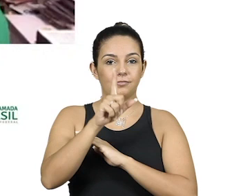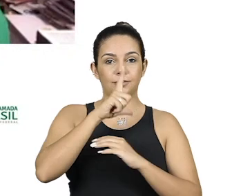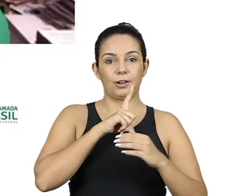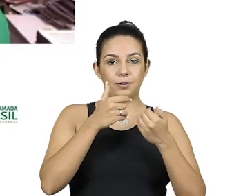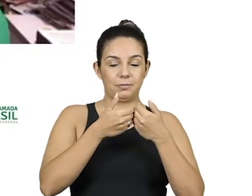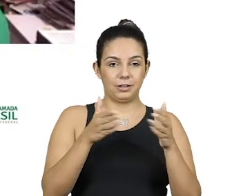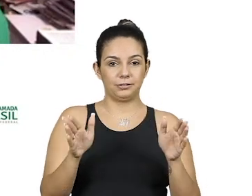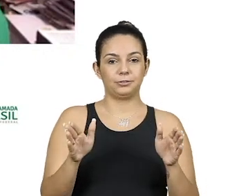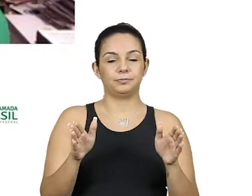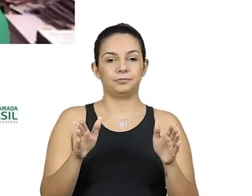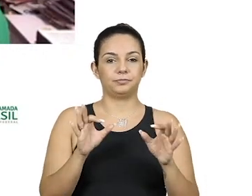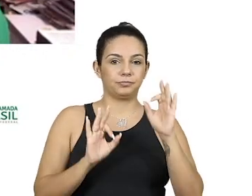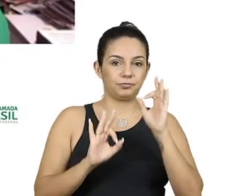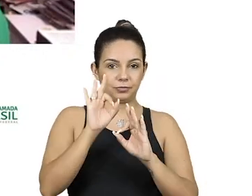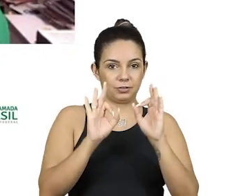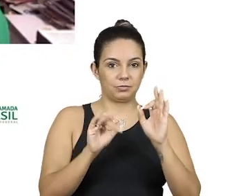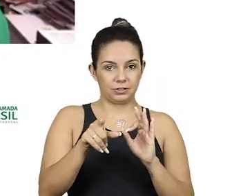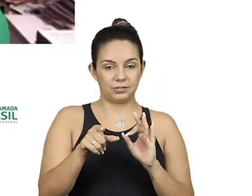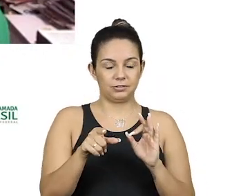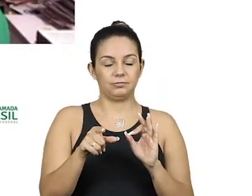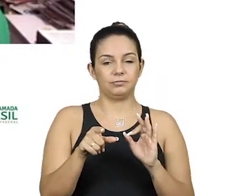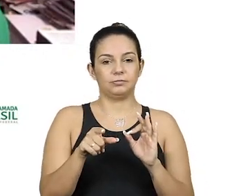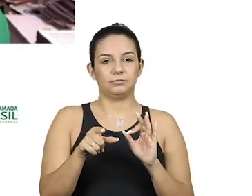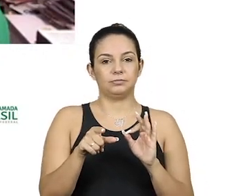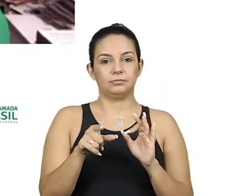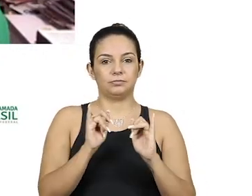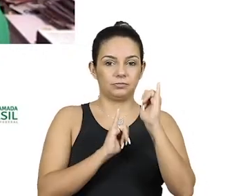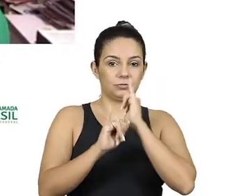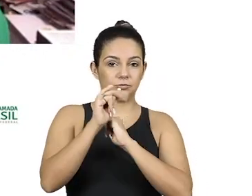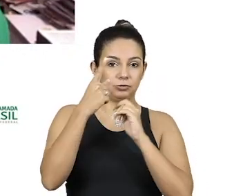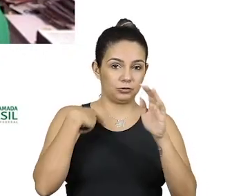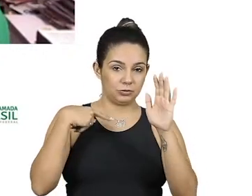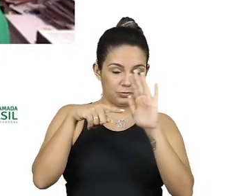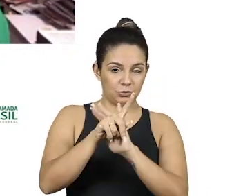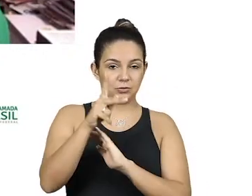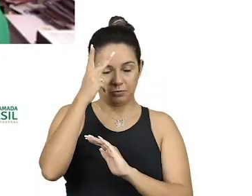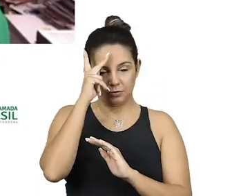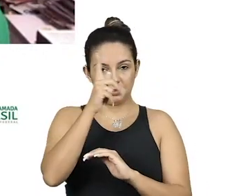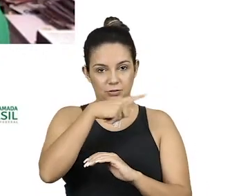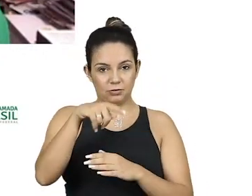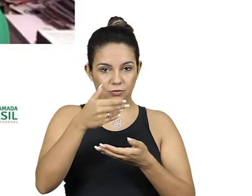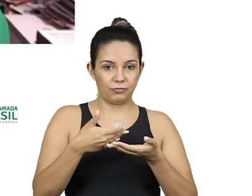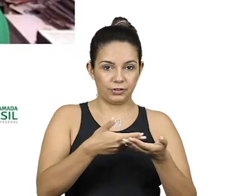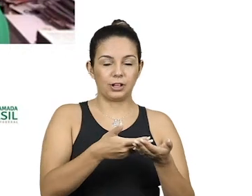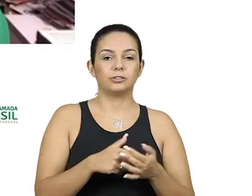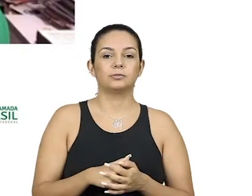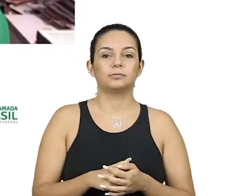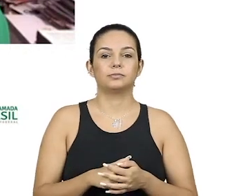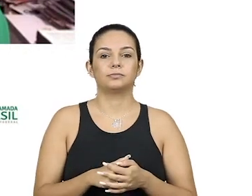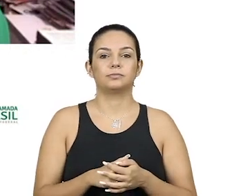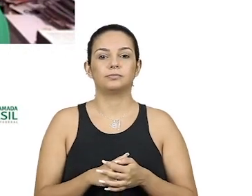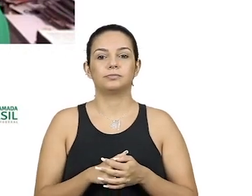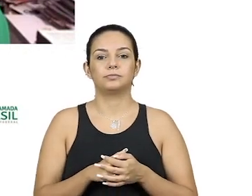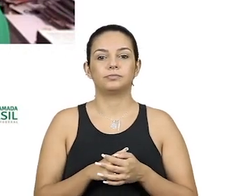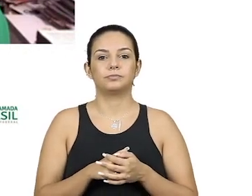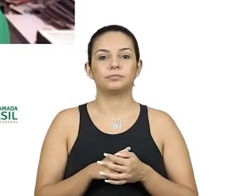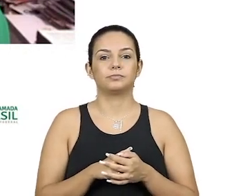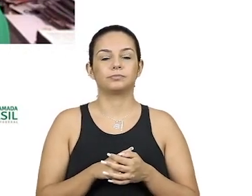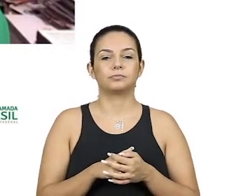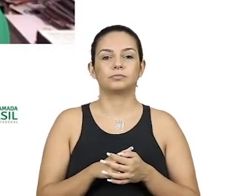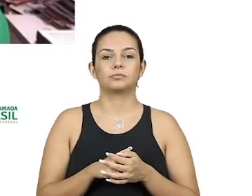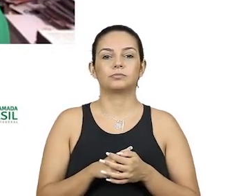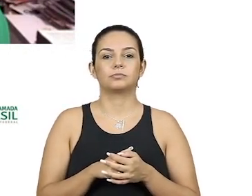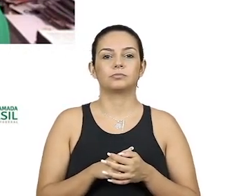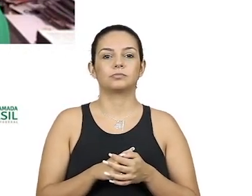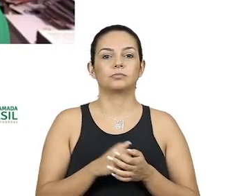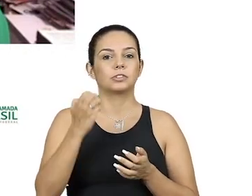aberto o projeto, essa edição virtual, fazendo a seguinte pergunta para os convidados e convidadas.